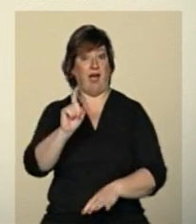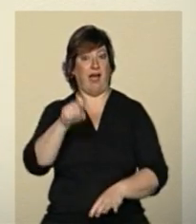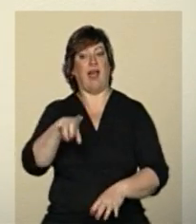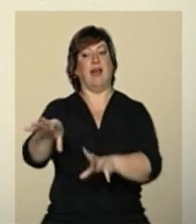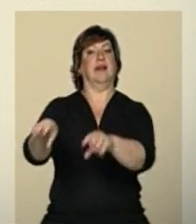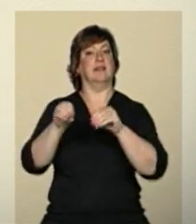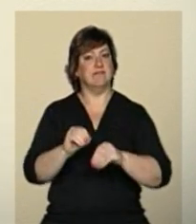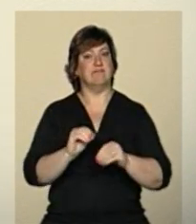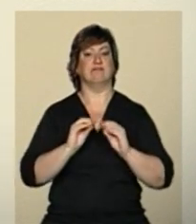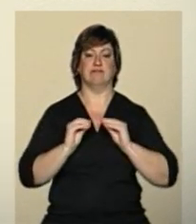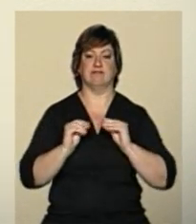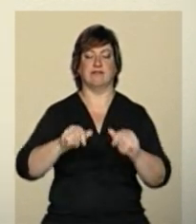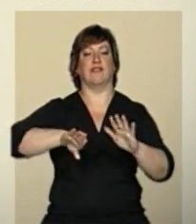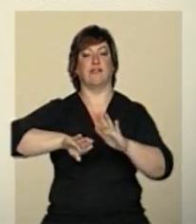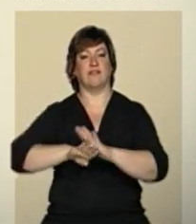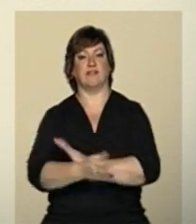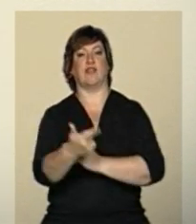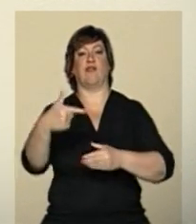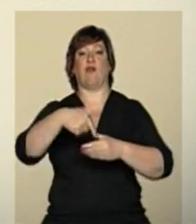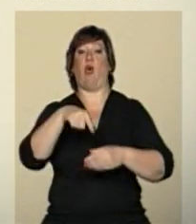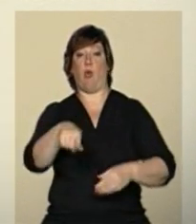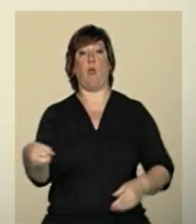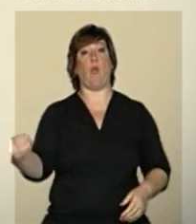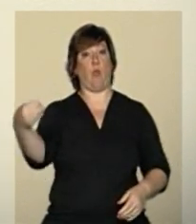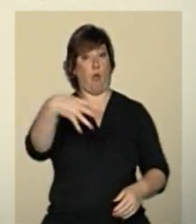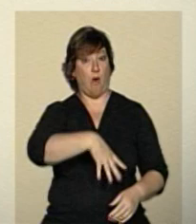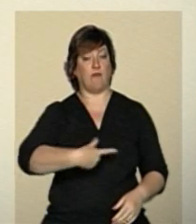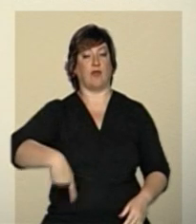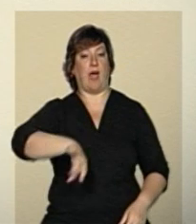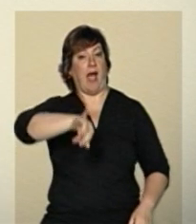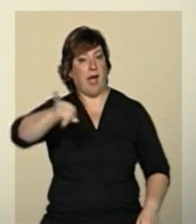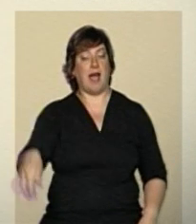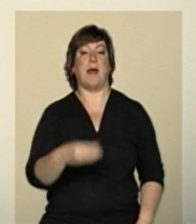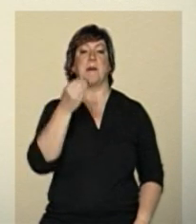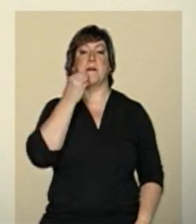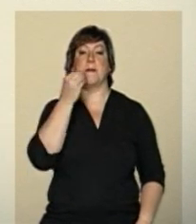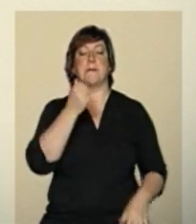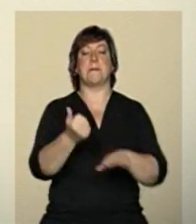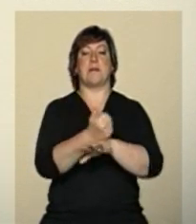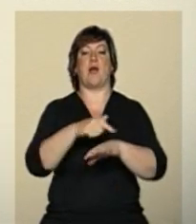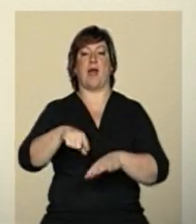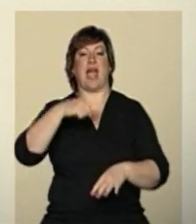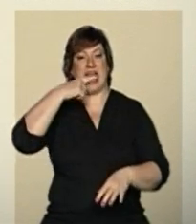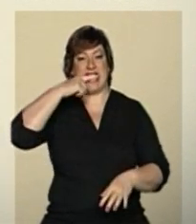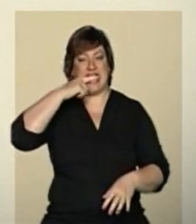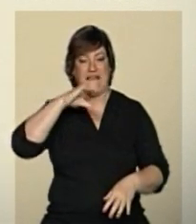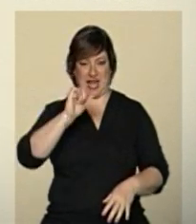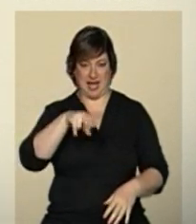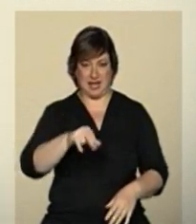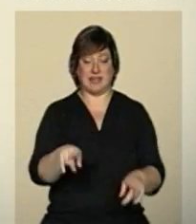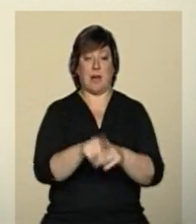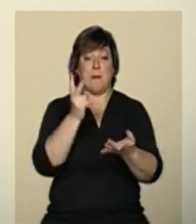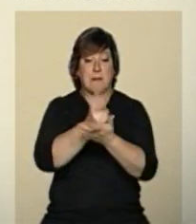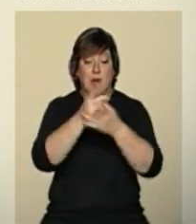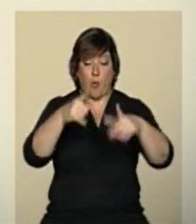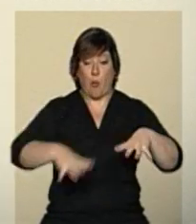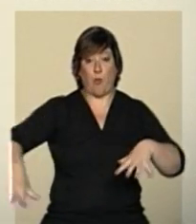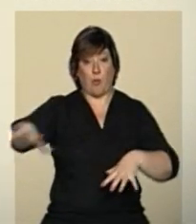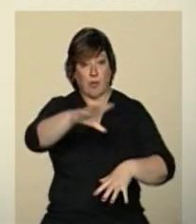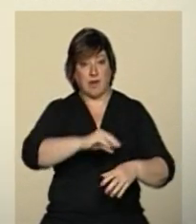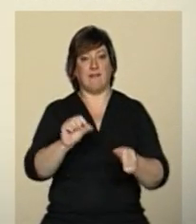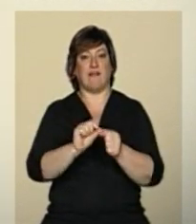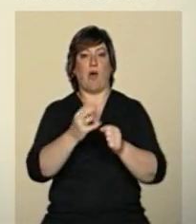ou queimada. Com esse novo combustível, aproveitamos melhor a cana e, com a mesma área plantada, vamos